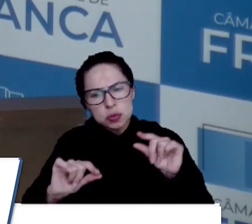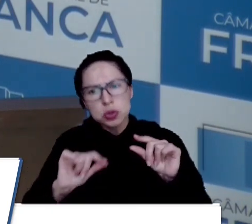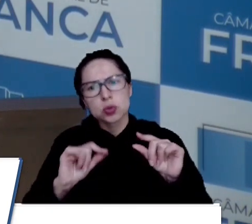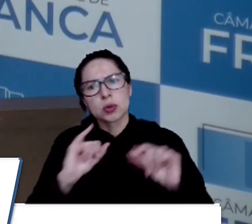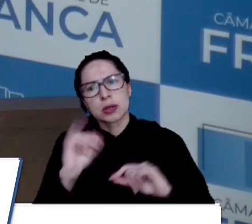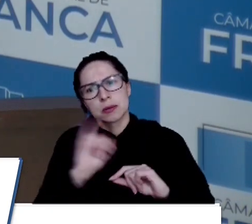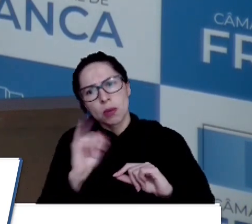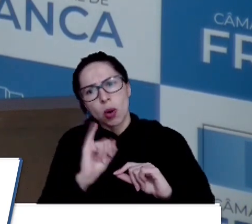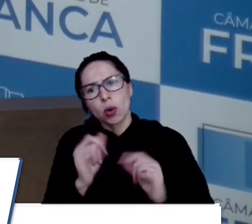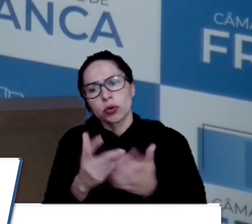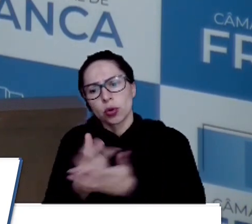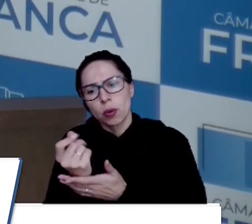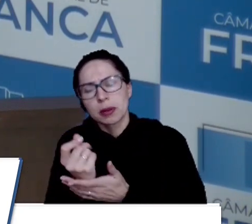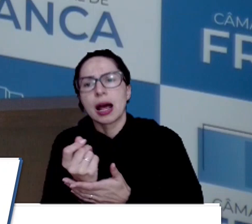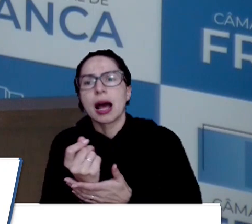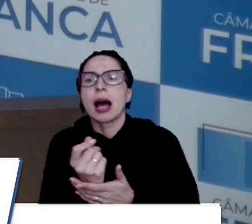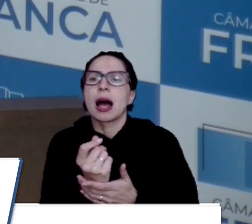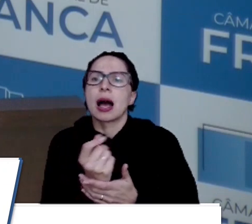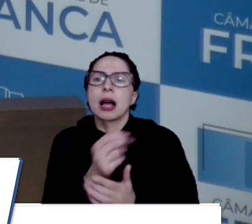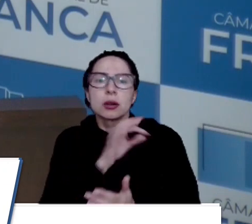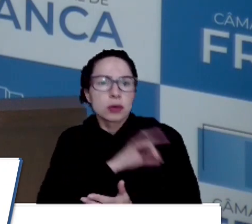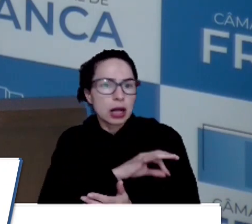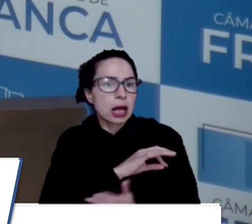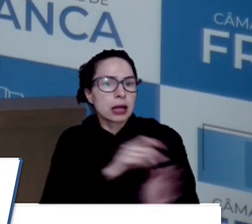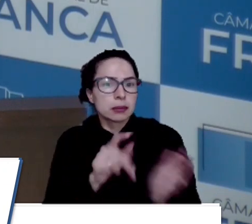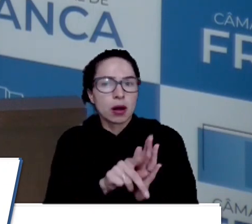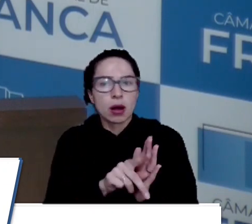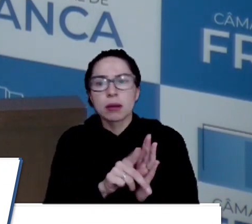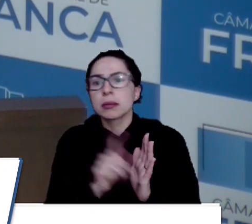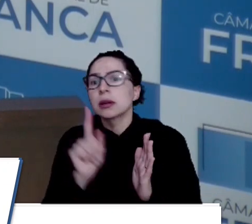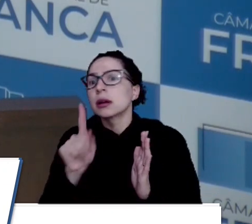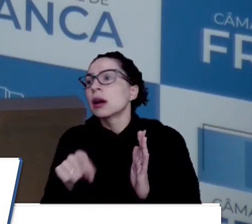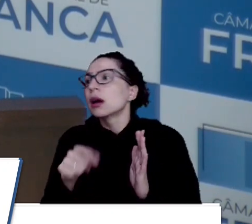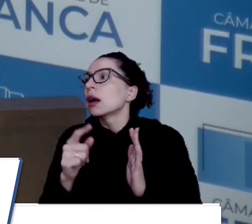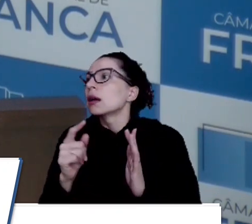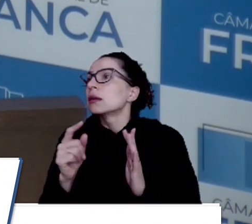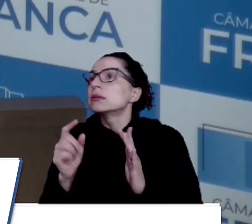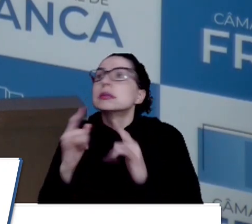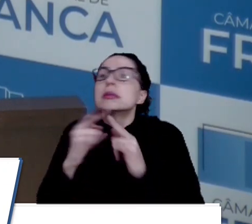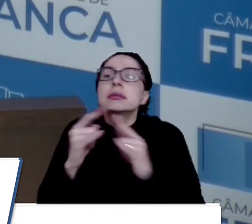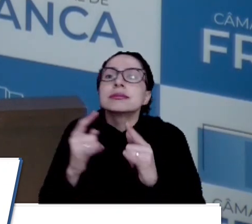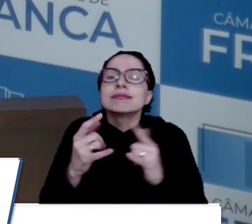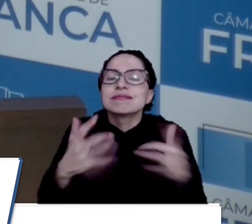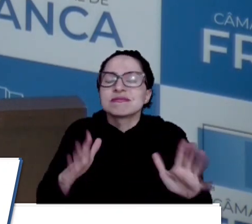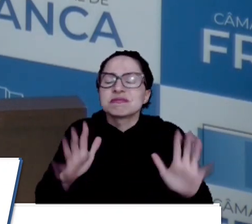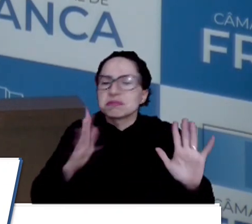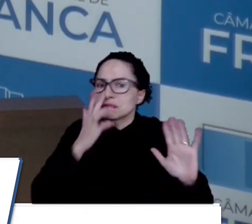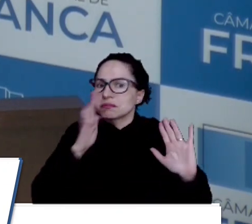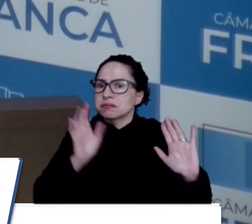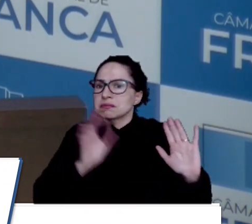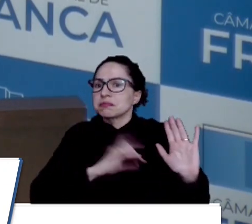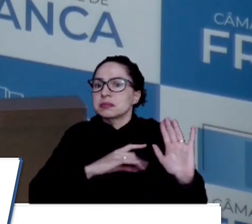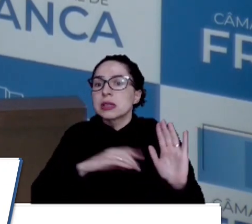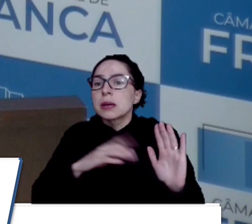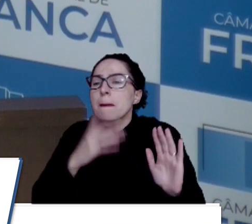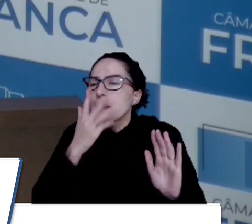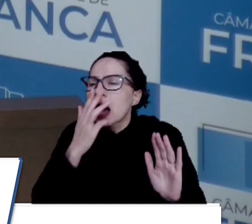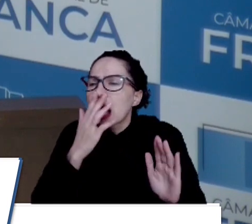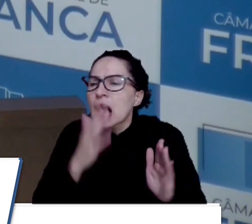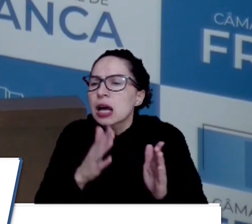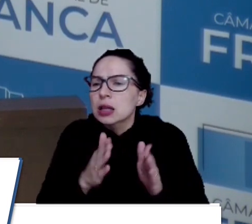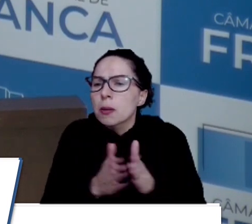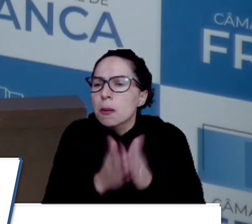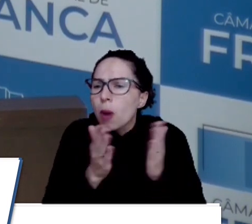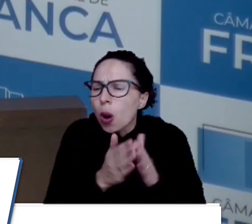e tributar a renda, nenhuma entidade quer. Parece que o pobre no país,